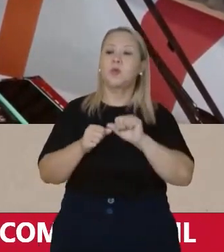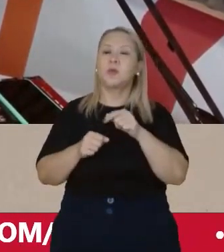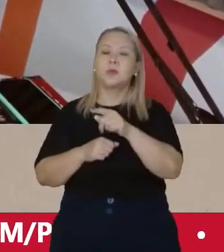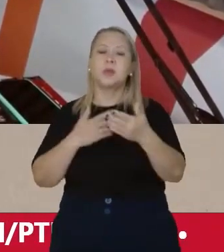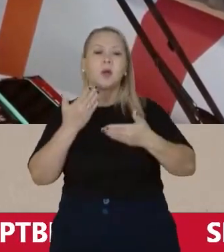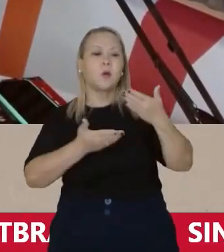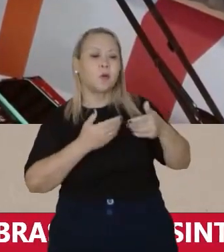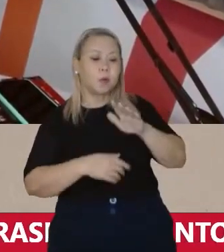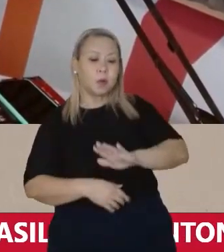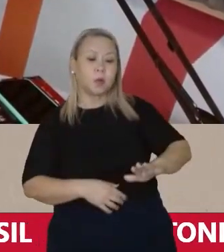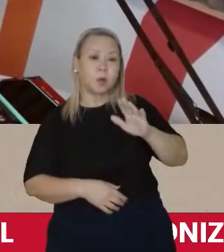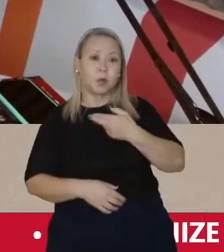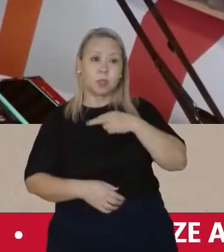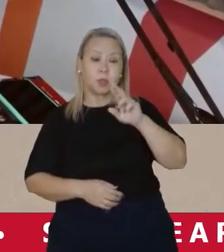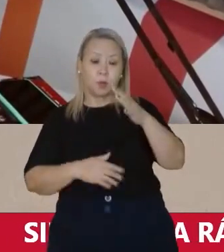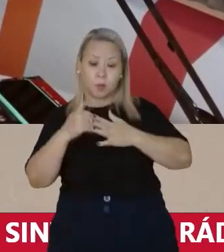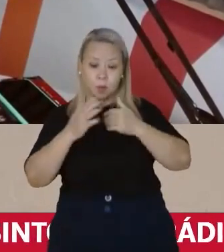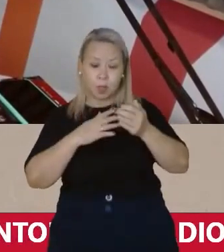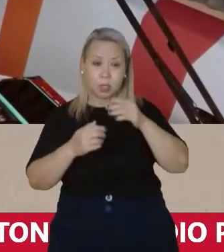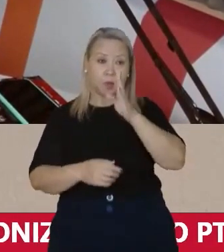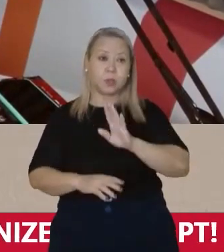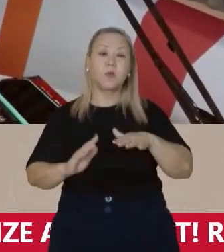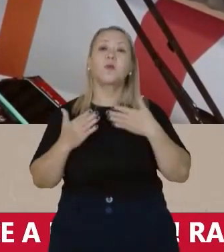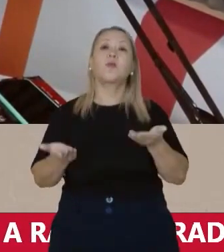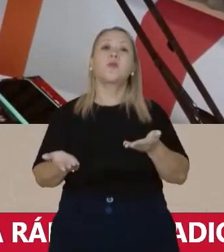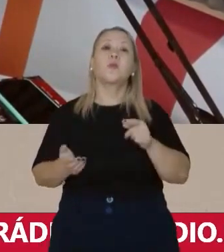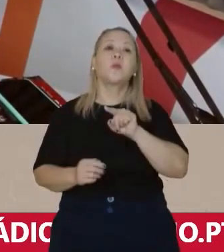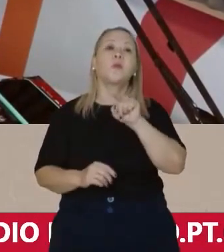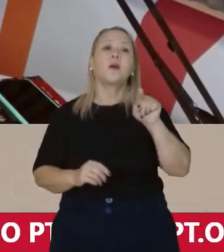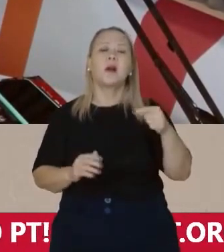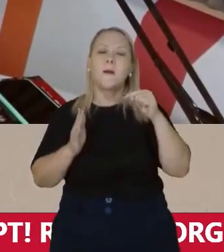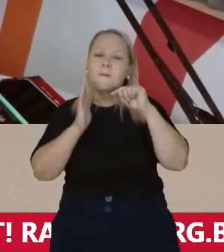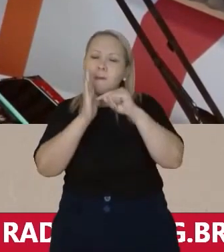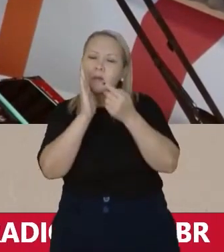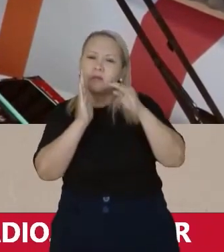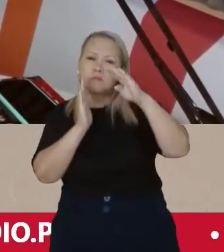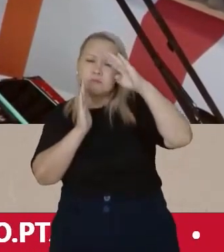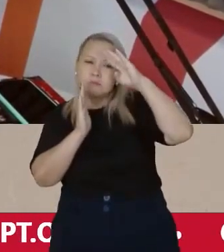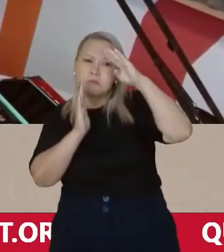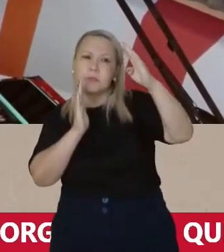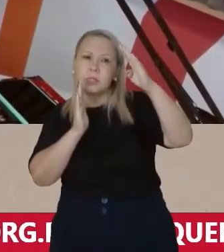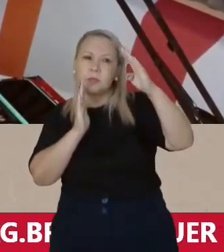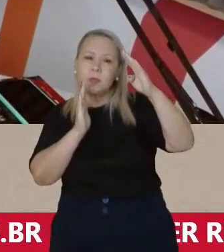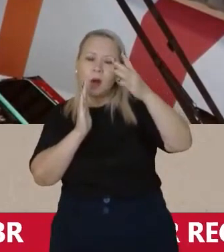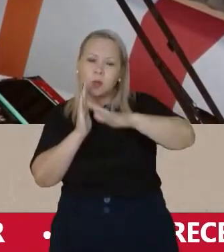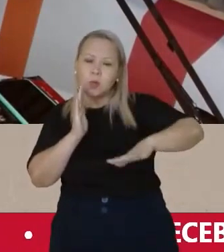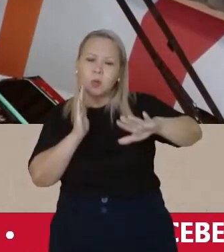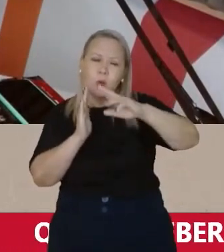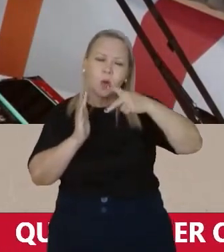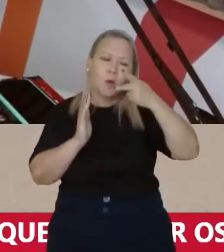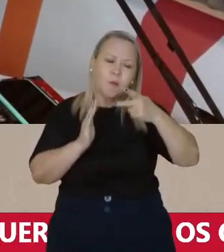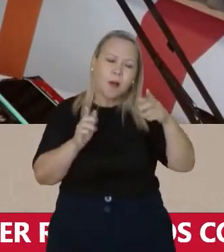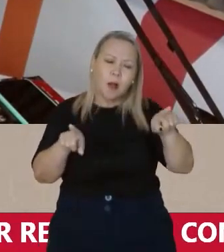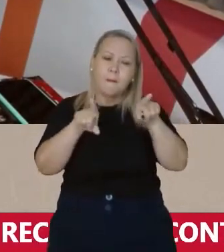a todas as religiões praticadas no Brasil? Qual é aquele ponto ali que você fala, todo mundo professa essa fé aqui